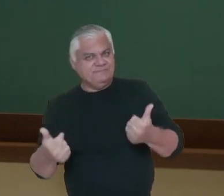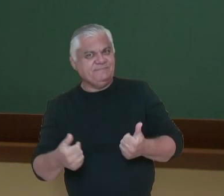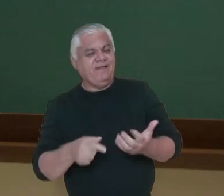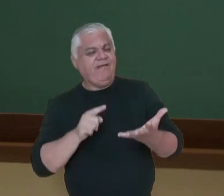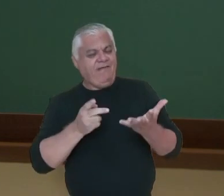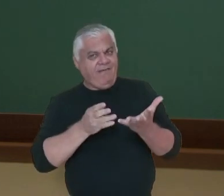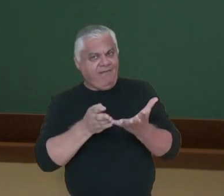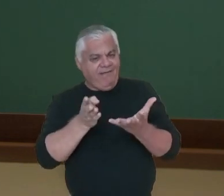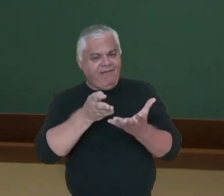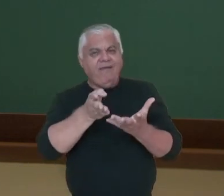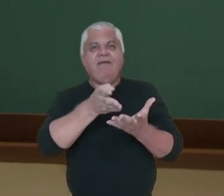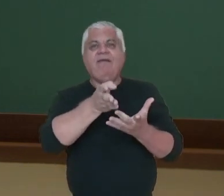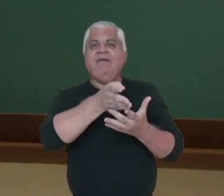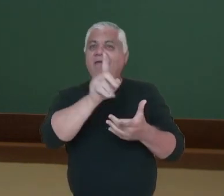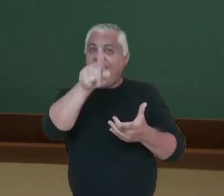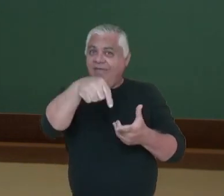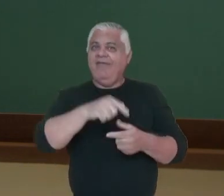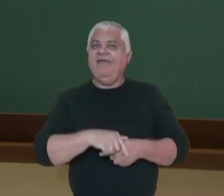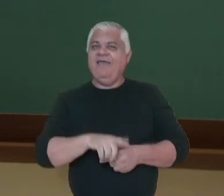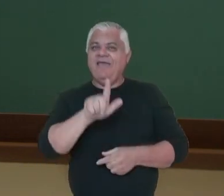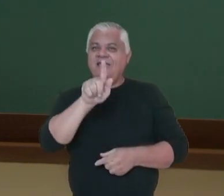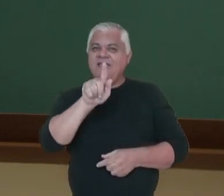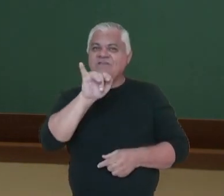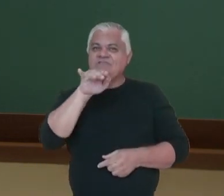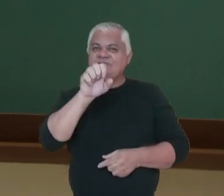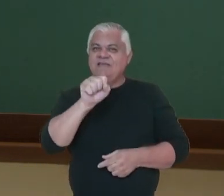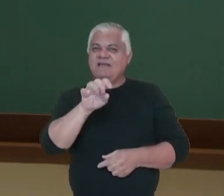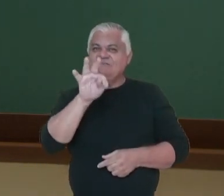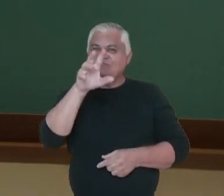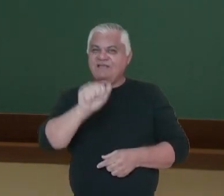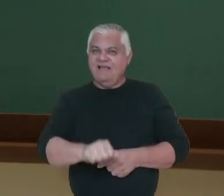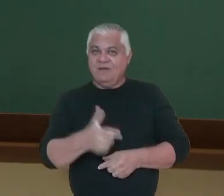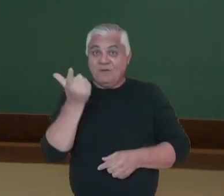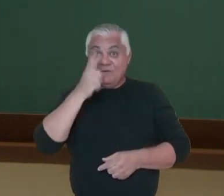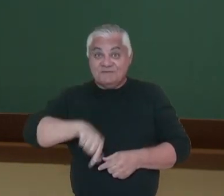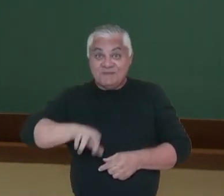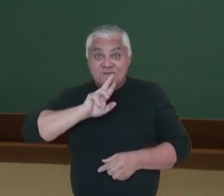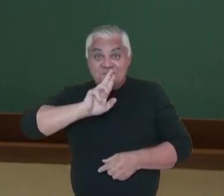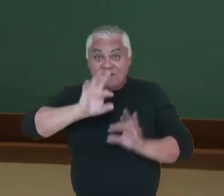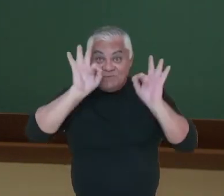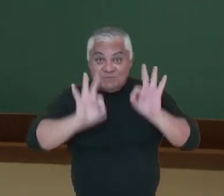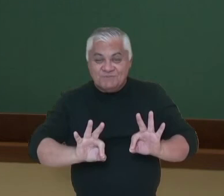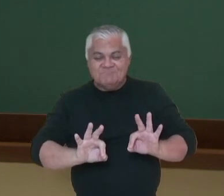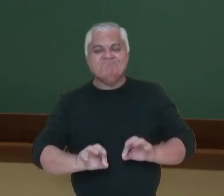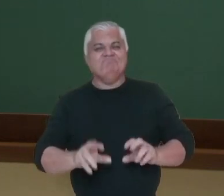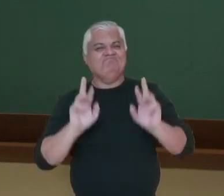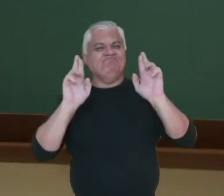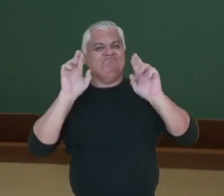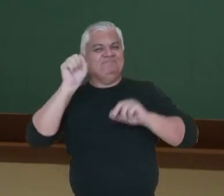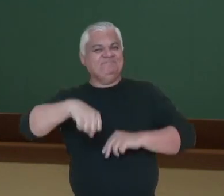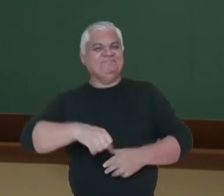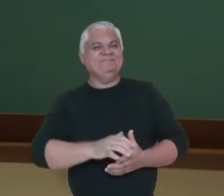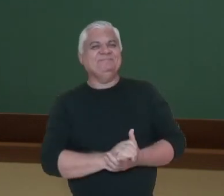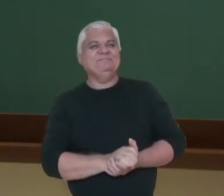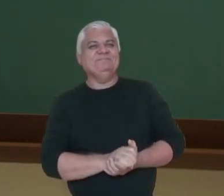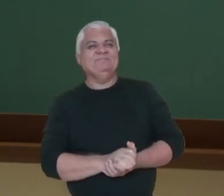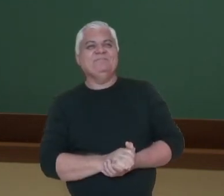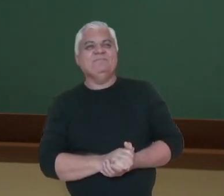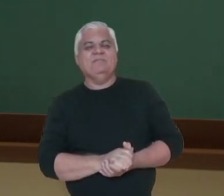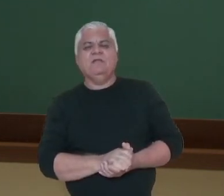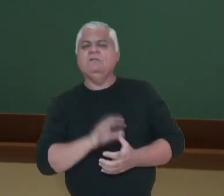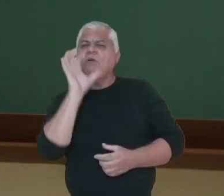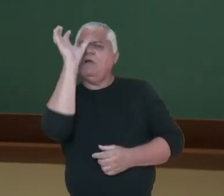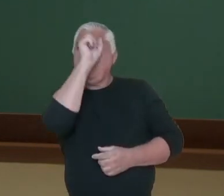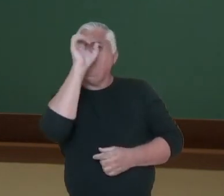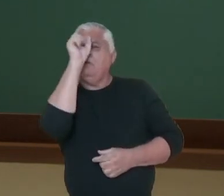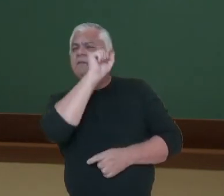as classificações da ginástica. Conseguiram acertar todas ali no joguinho? Eu espero que sim. O que nós estudamos